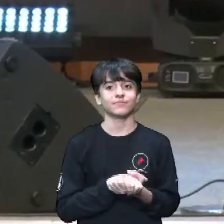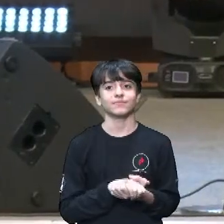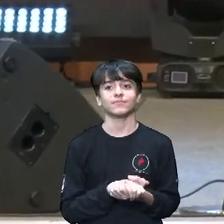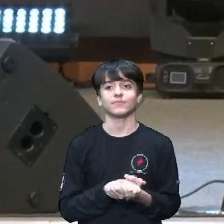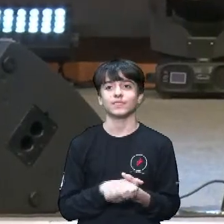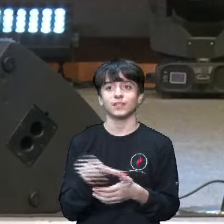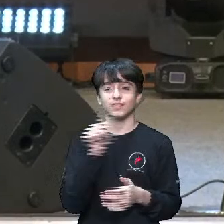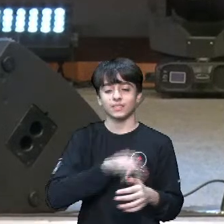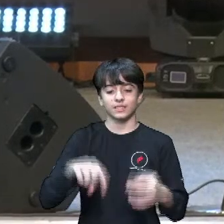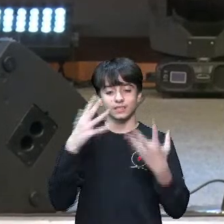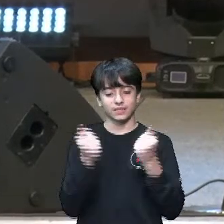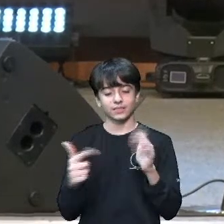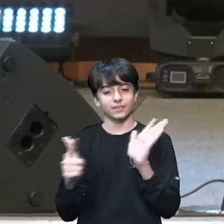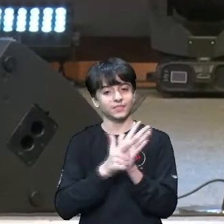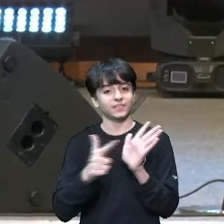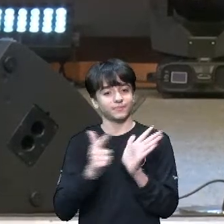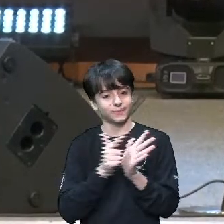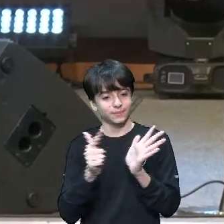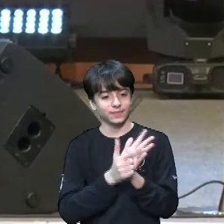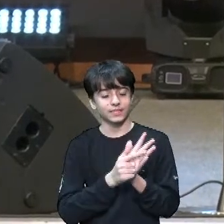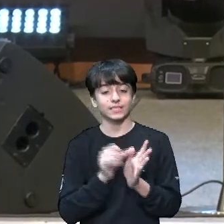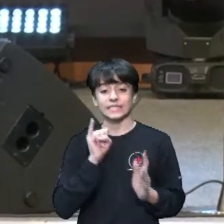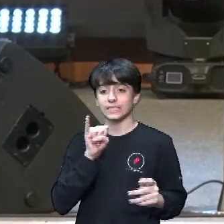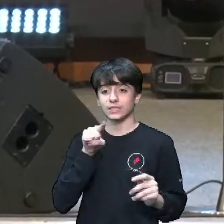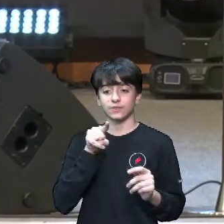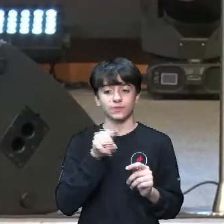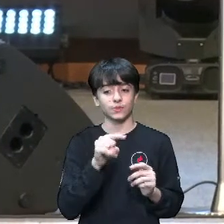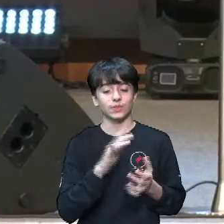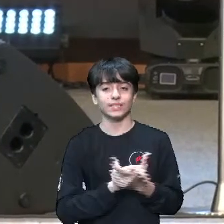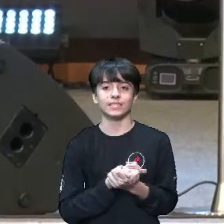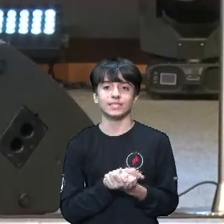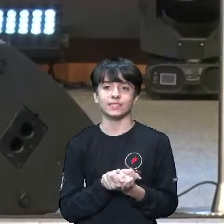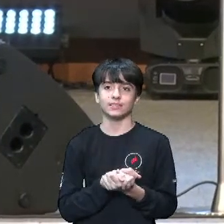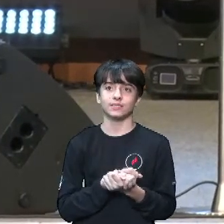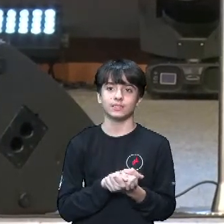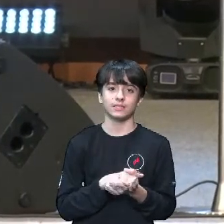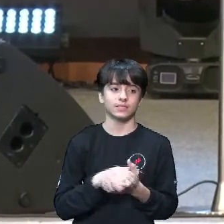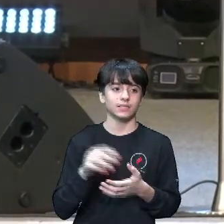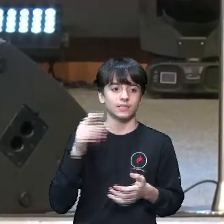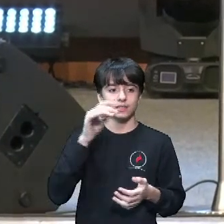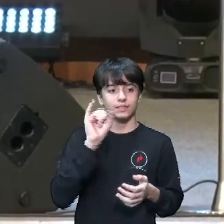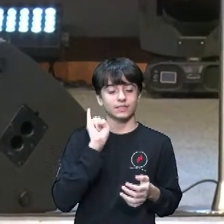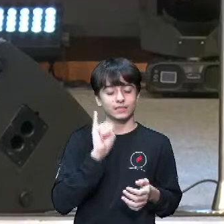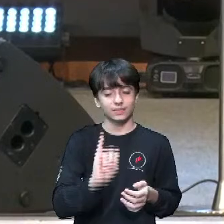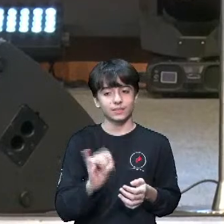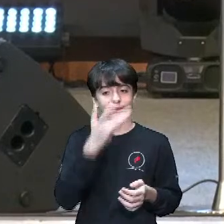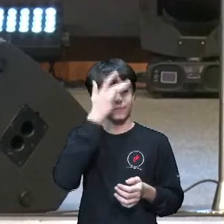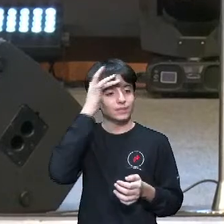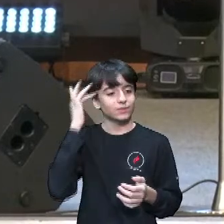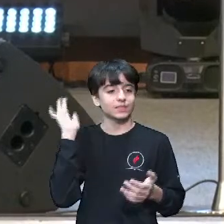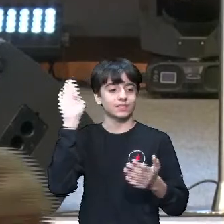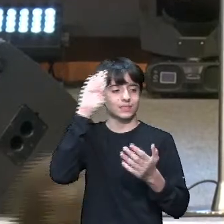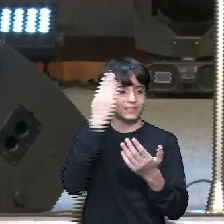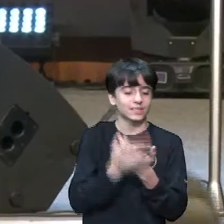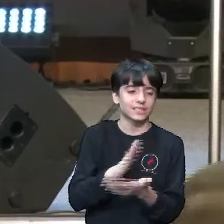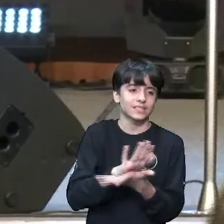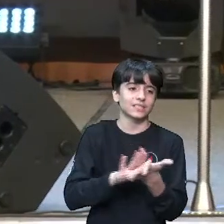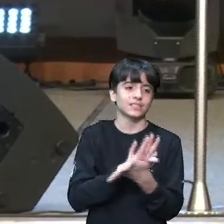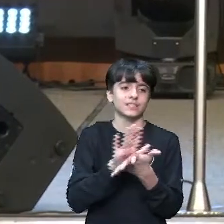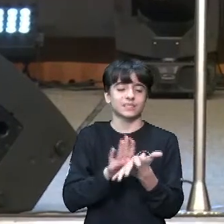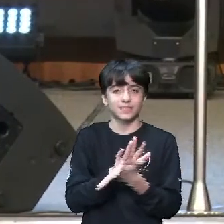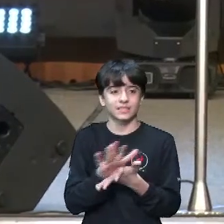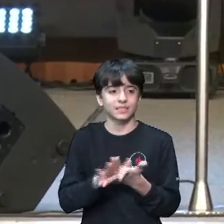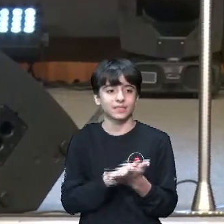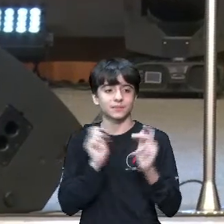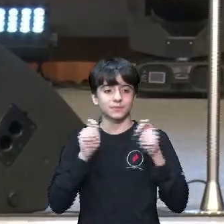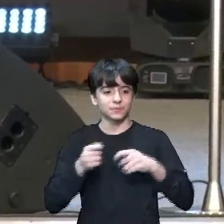Você vai receber esse envelope. Se você não é alguém que crê nisso, ou que se sente à vontade para isso, você pode devolver